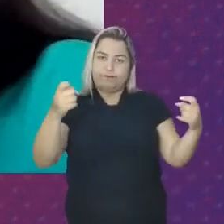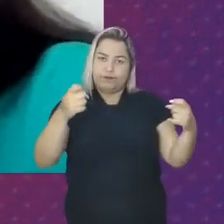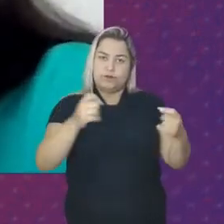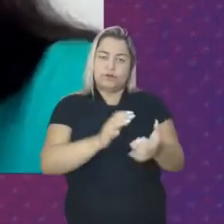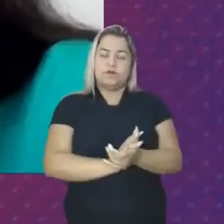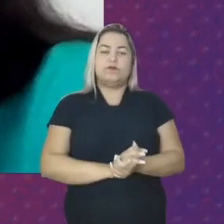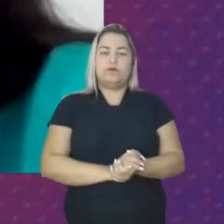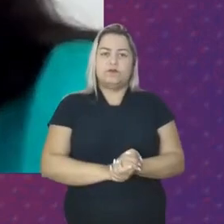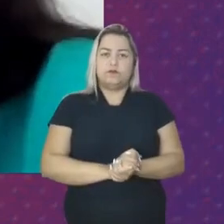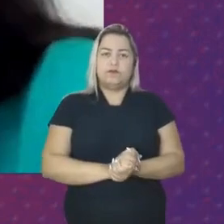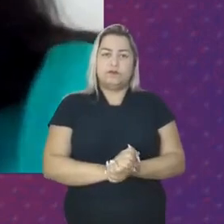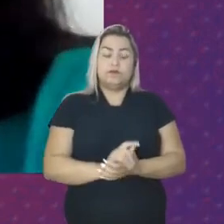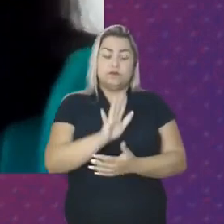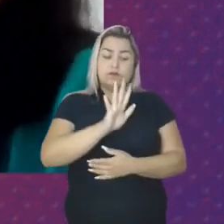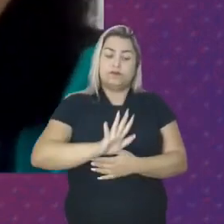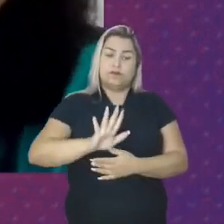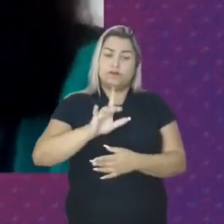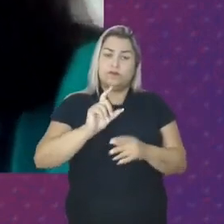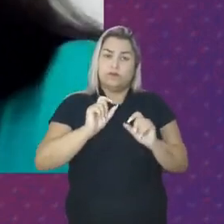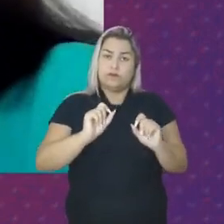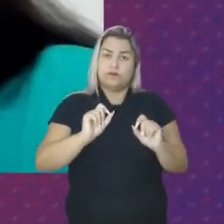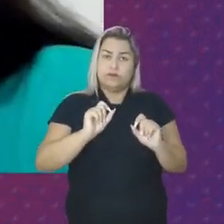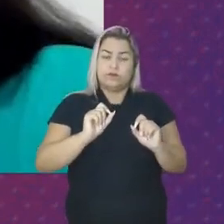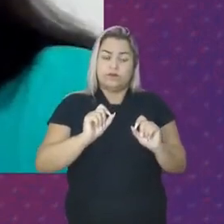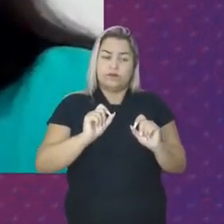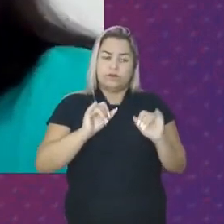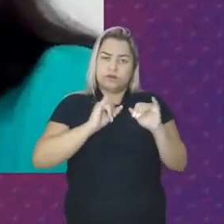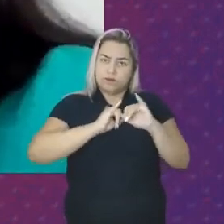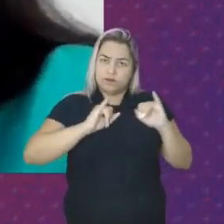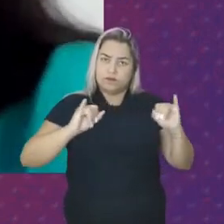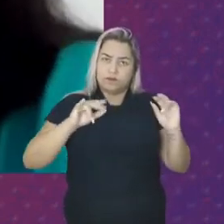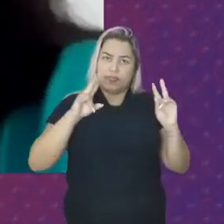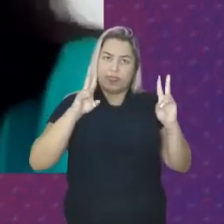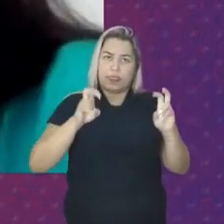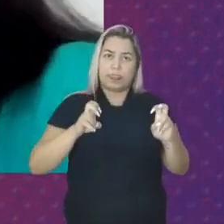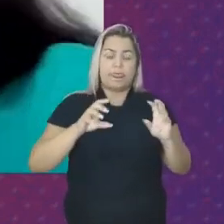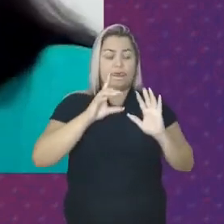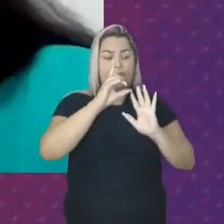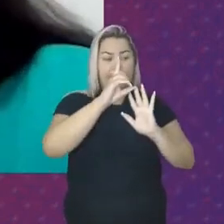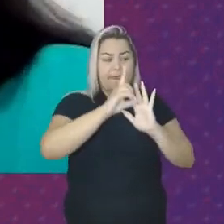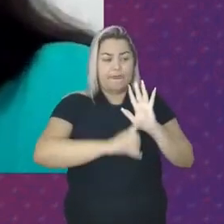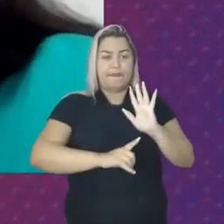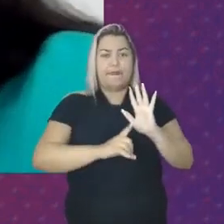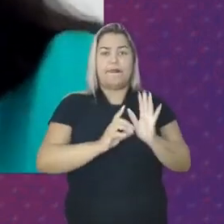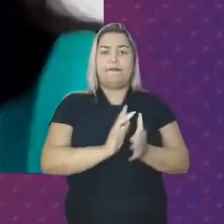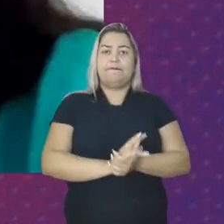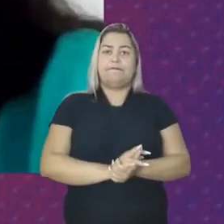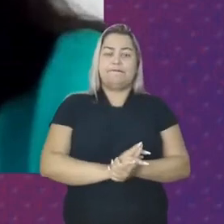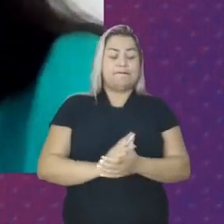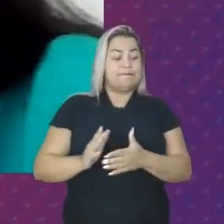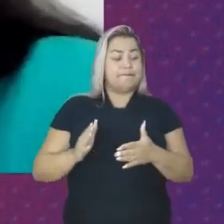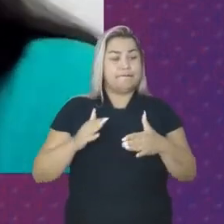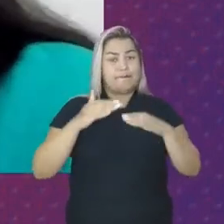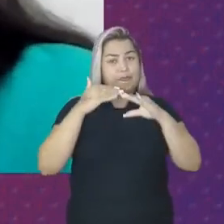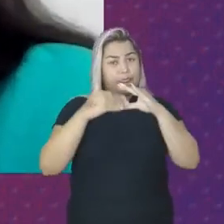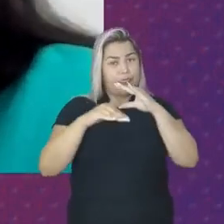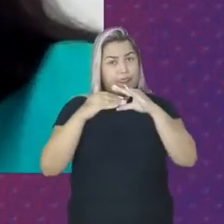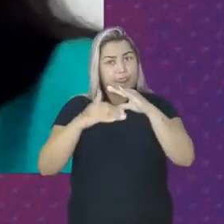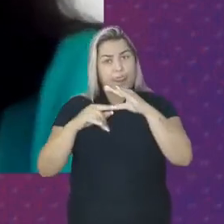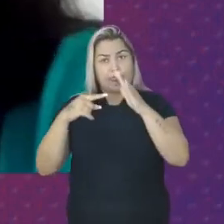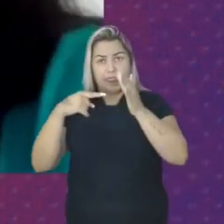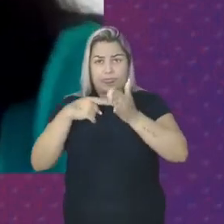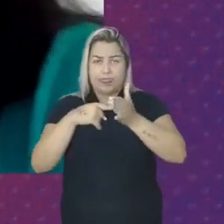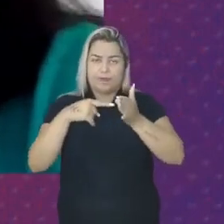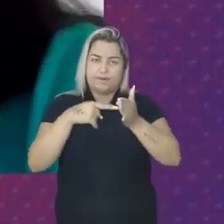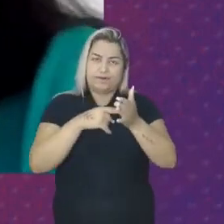que serve aí no geral para prestar informações sobre direitos, encaminhar denúncias,